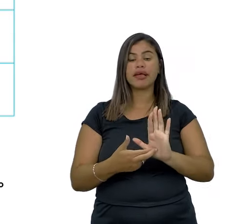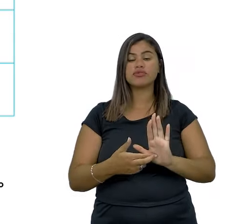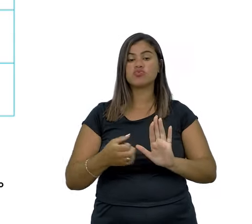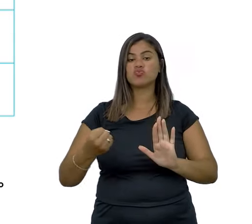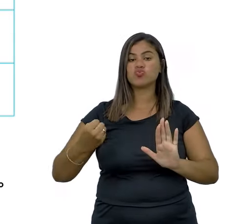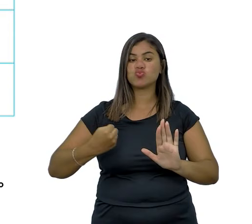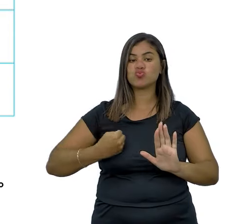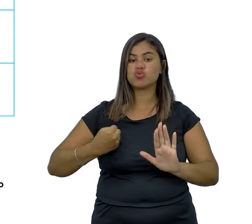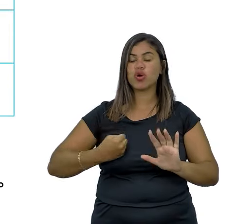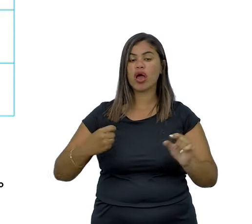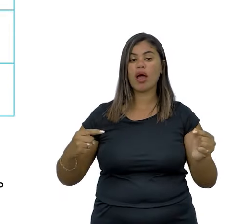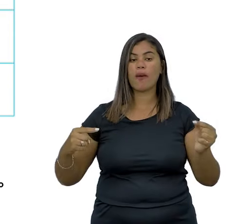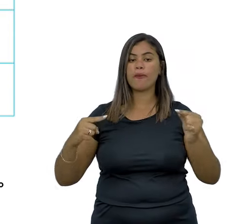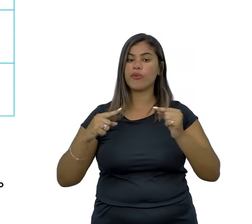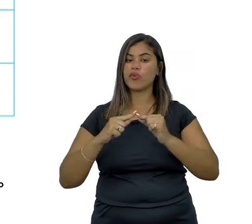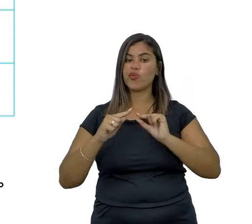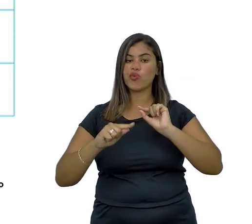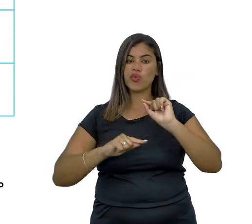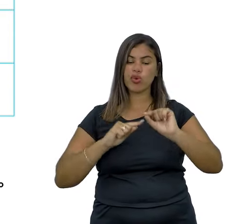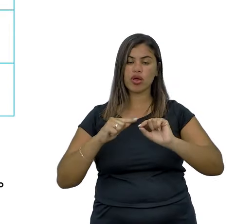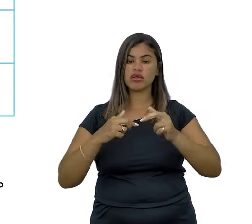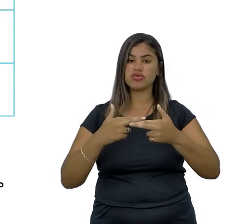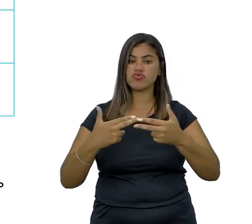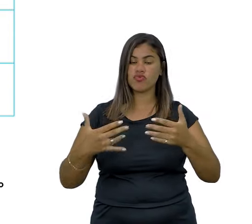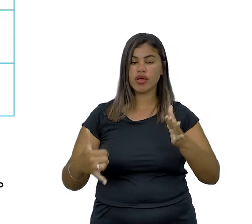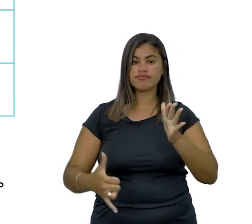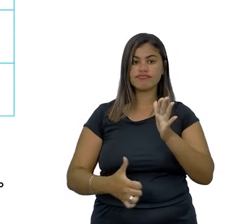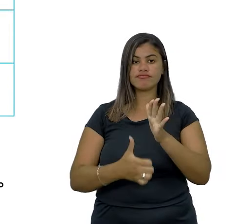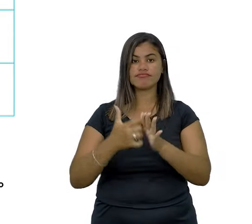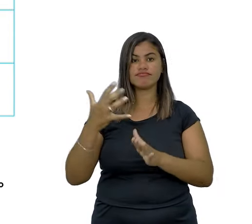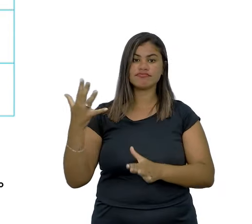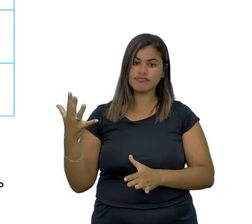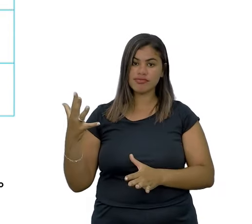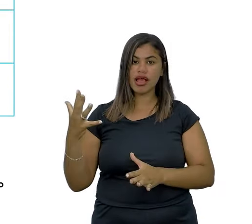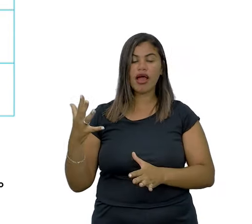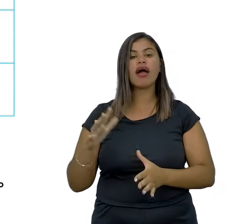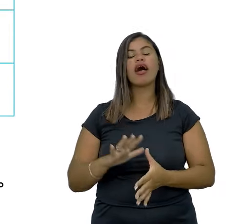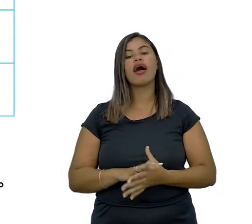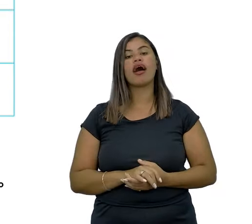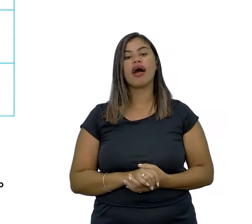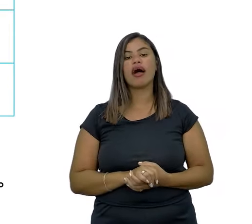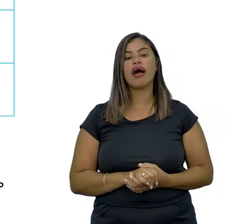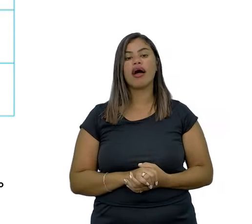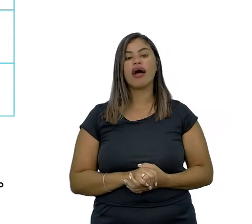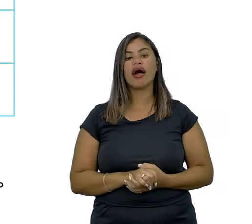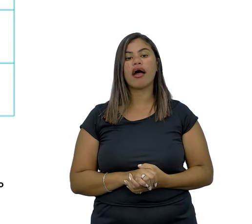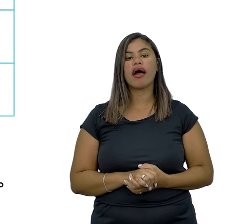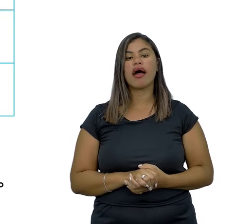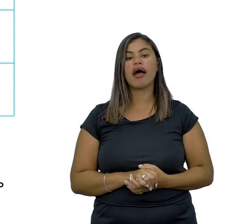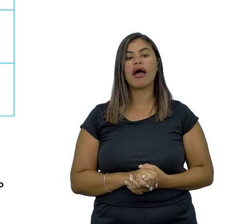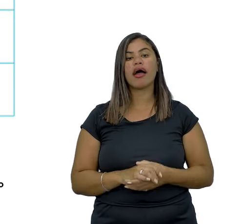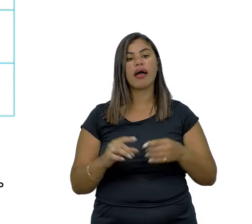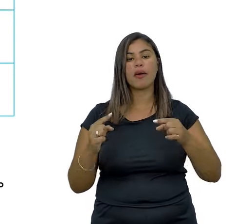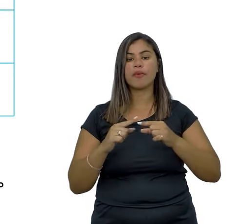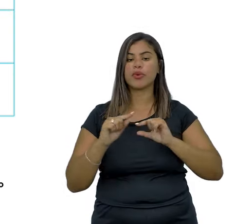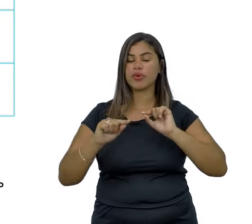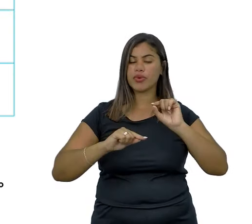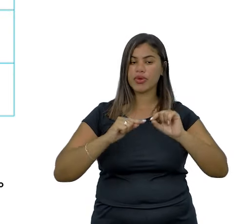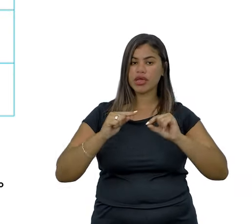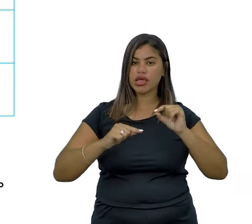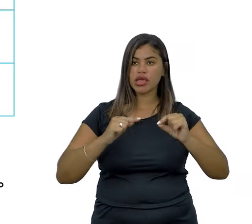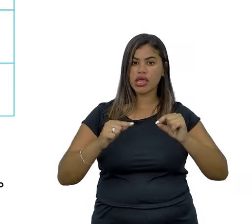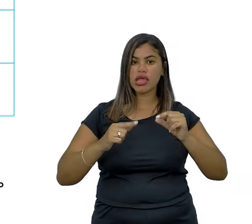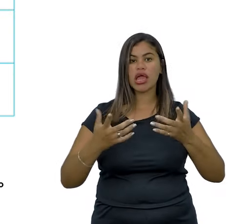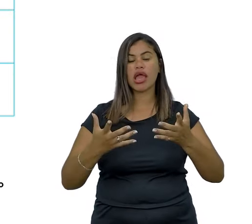ela está ligada a aspectos quantitativos, né, uma vez que elas representam a quantidade